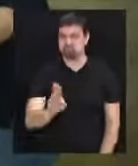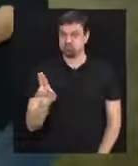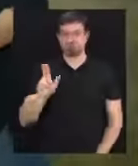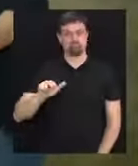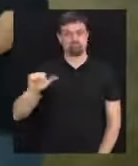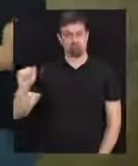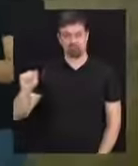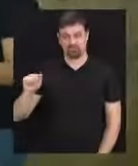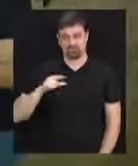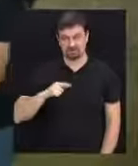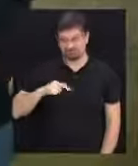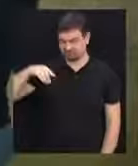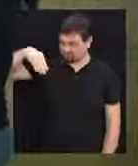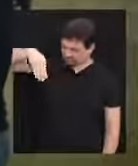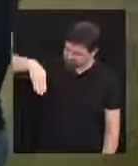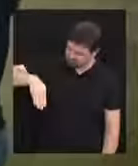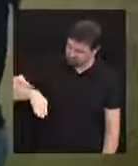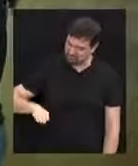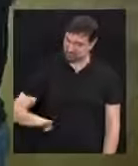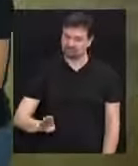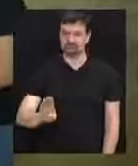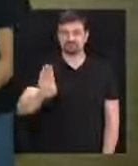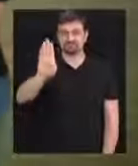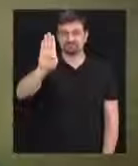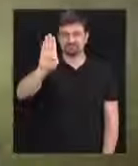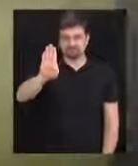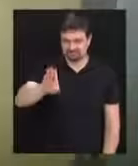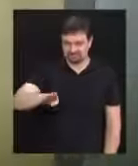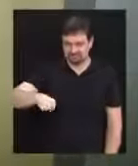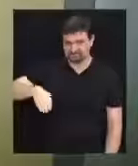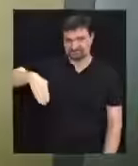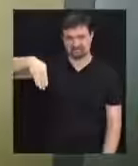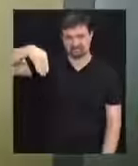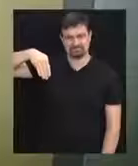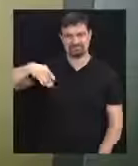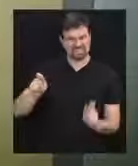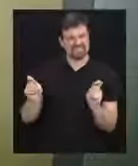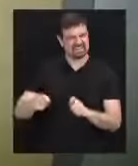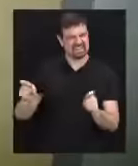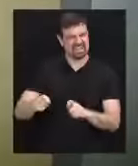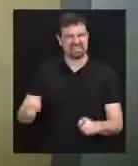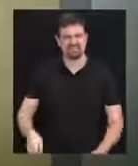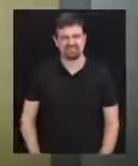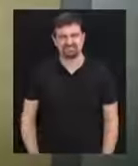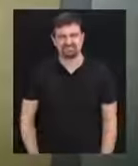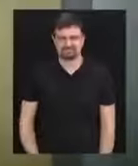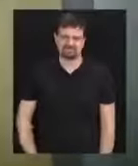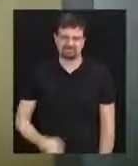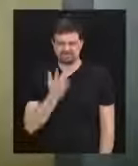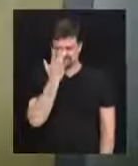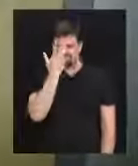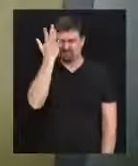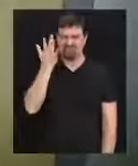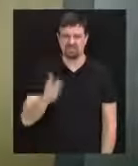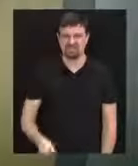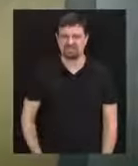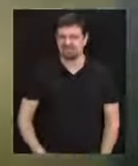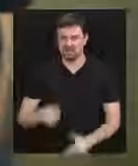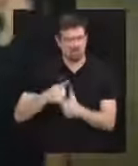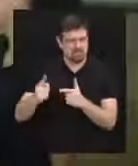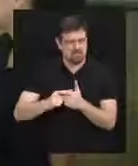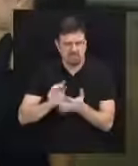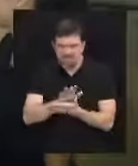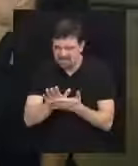na reta, só isso. Aqui também é uma reta que sobe, desce, uma reta que sobe, é uma reta também, não é? É, pô,